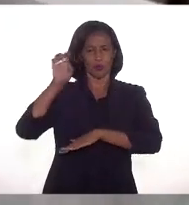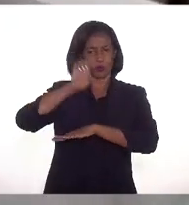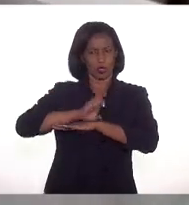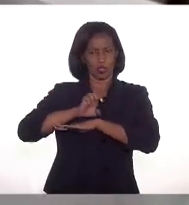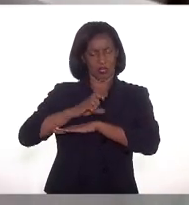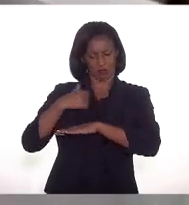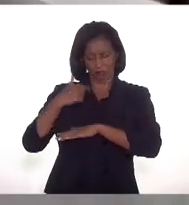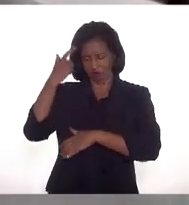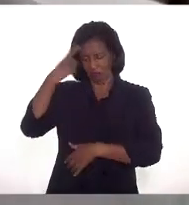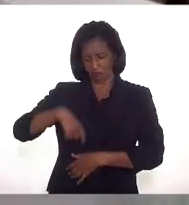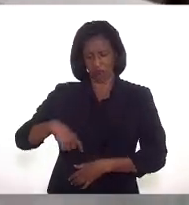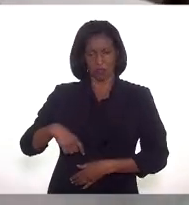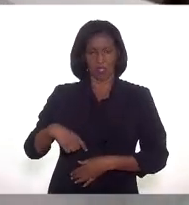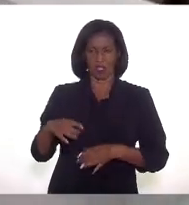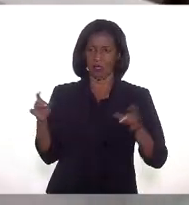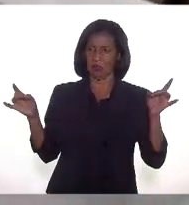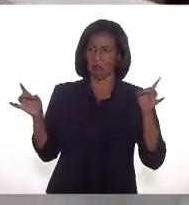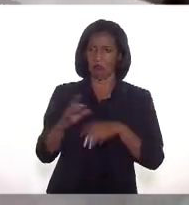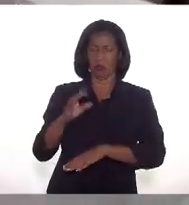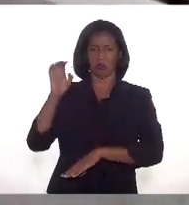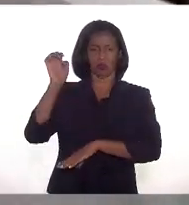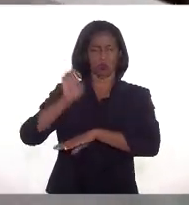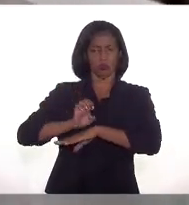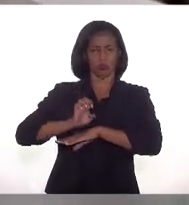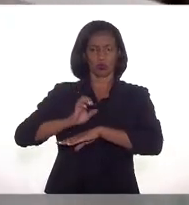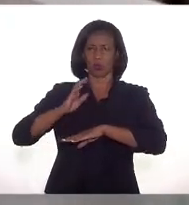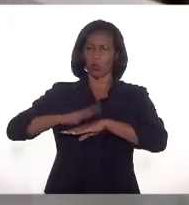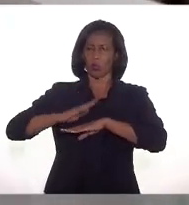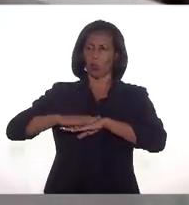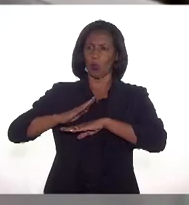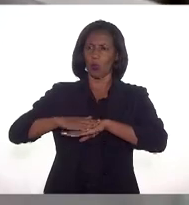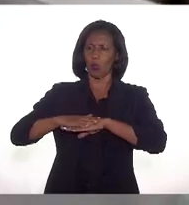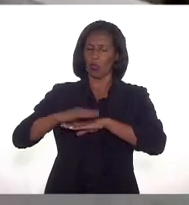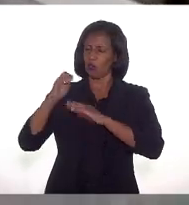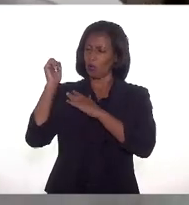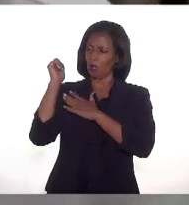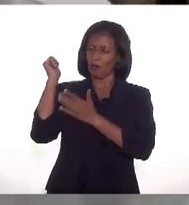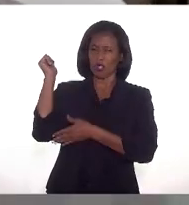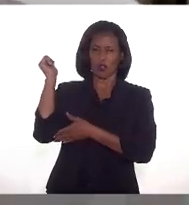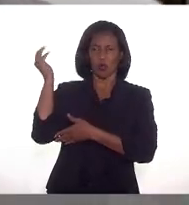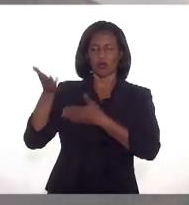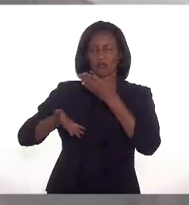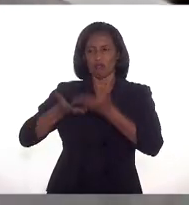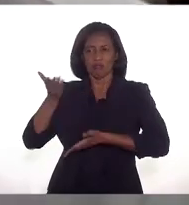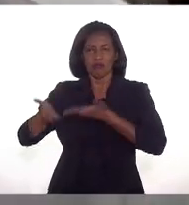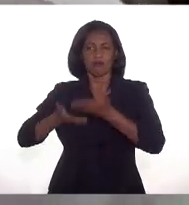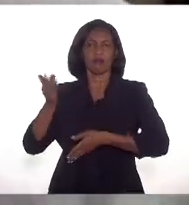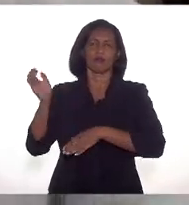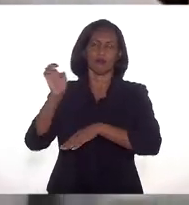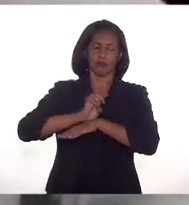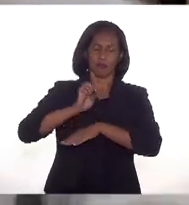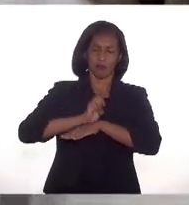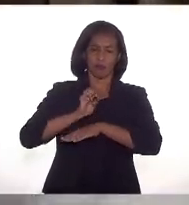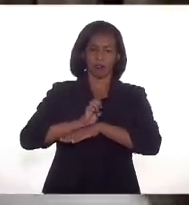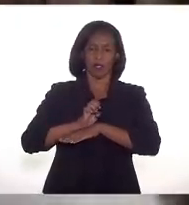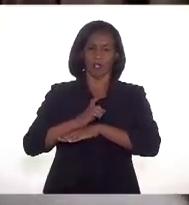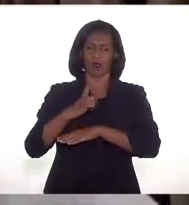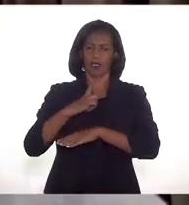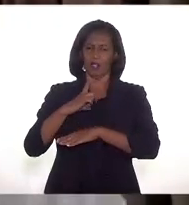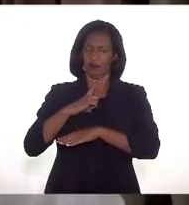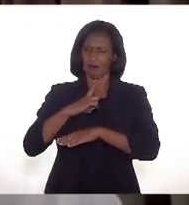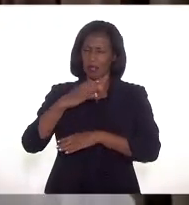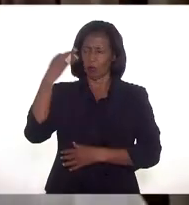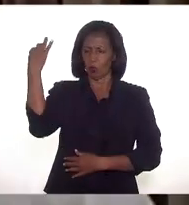à disposição do Estado, naquilo que estou com as minhas forças dedicadas ao Estado. E tenho